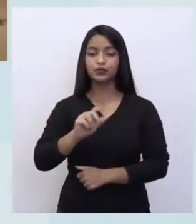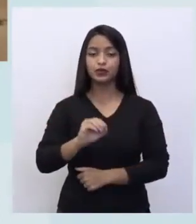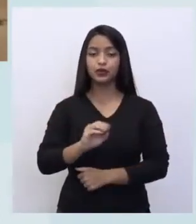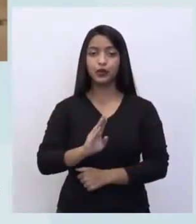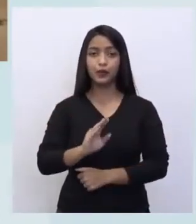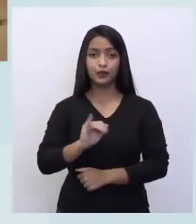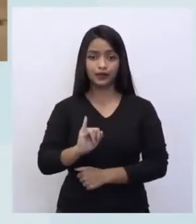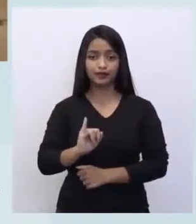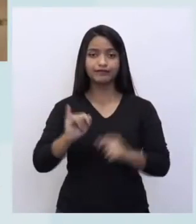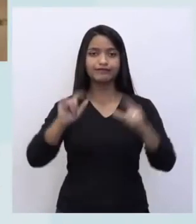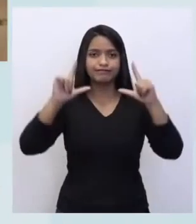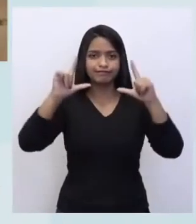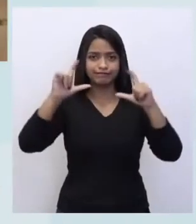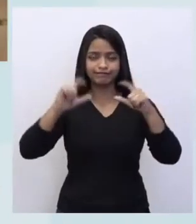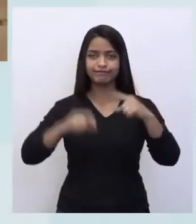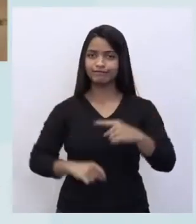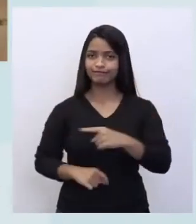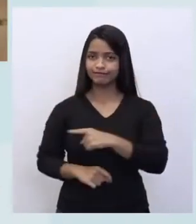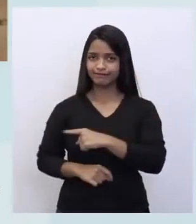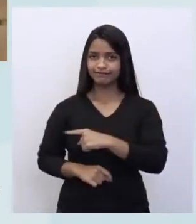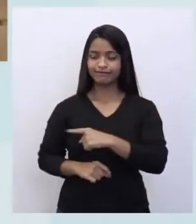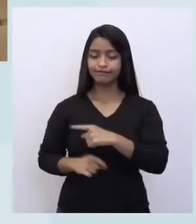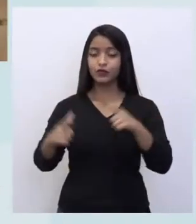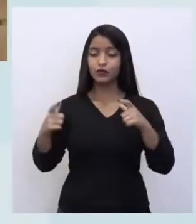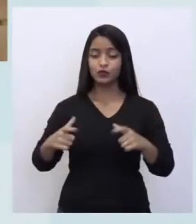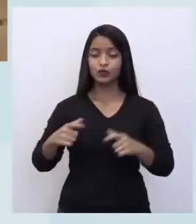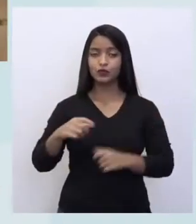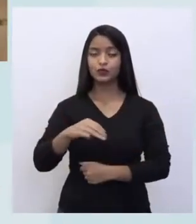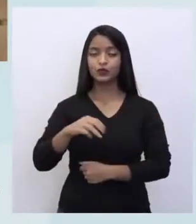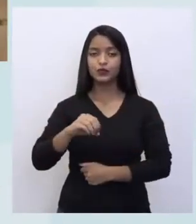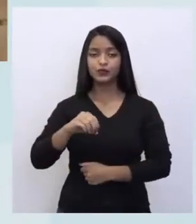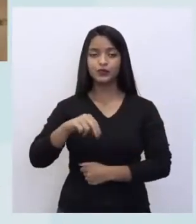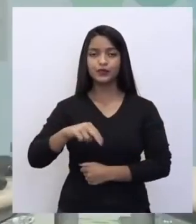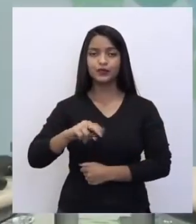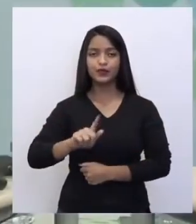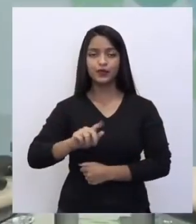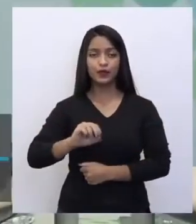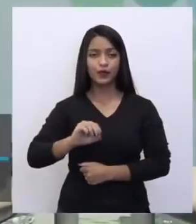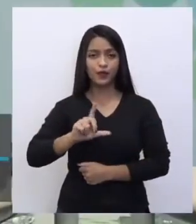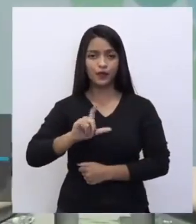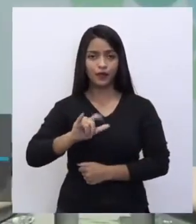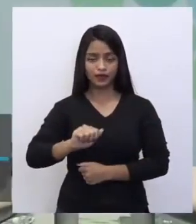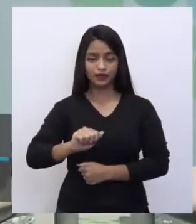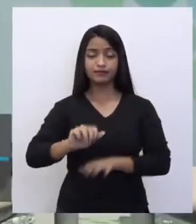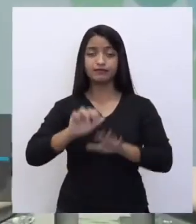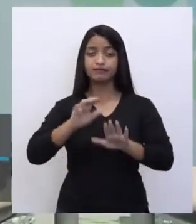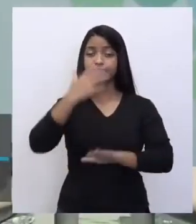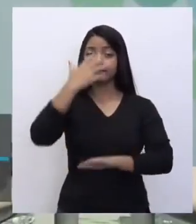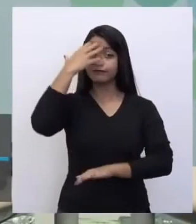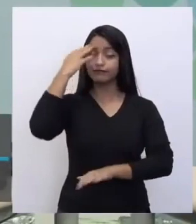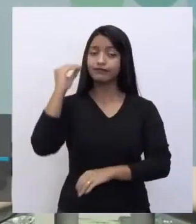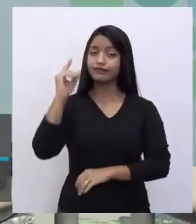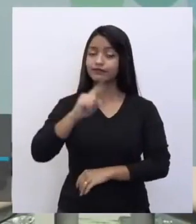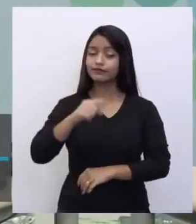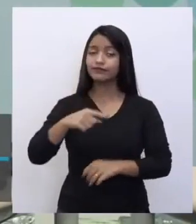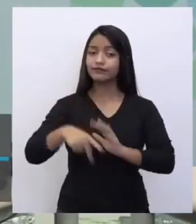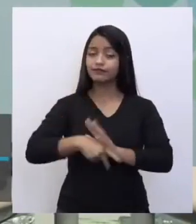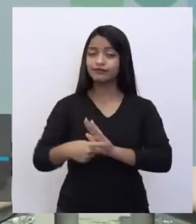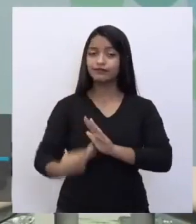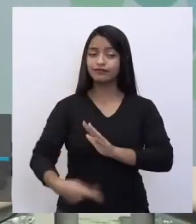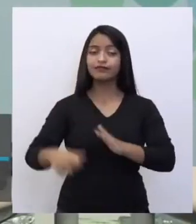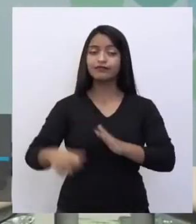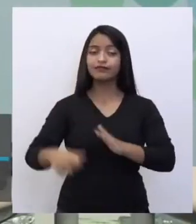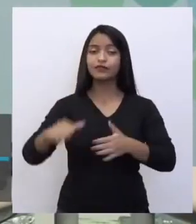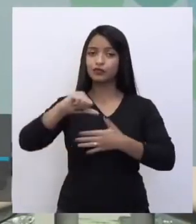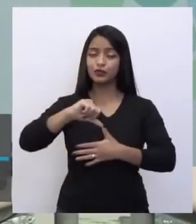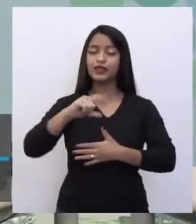essa fotografia especial no interior da Mongólia, mas nós não podemos esquecer do nosso deserto aqui da América do Sul, que é o deserto